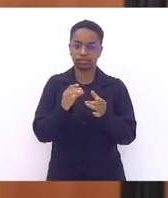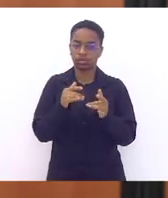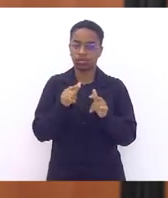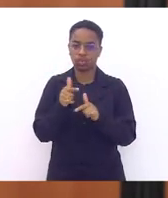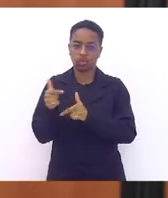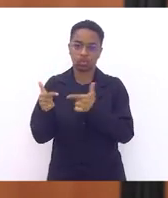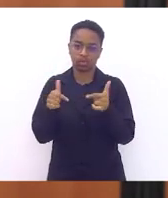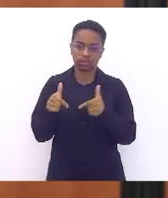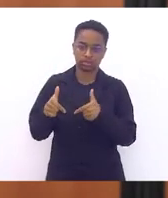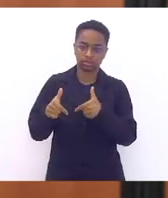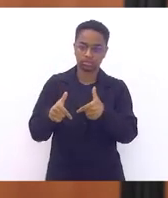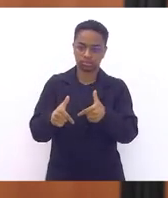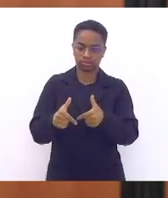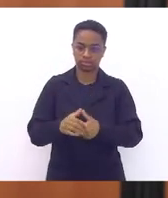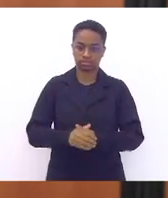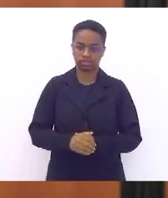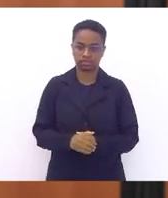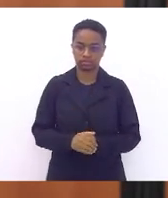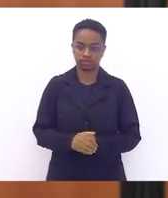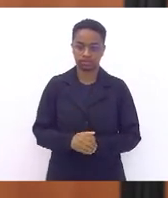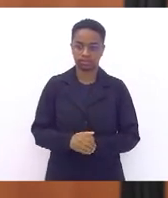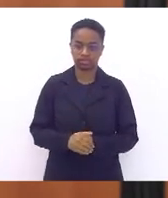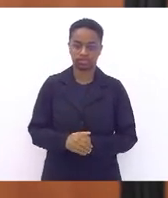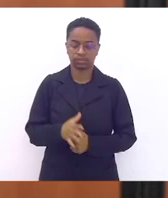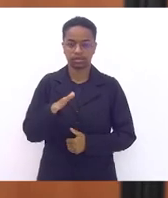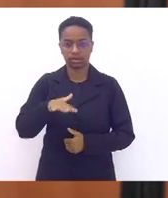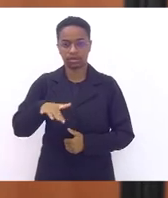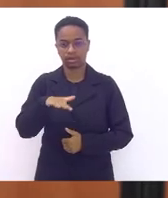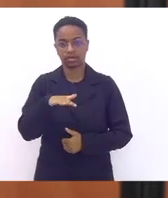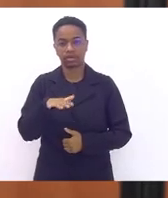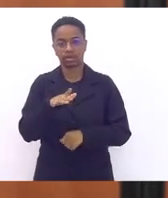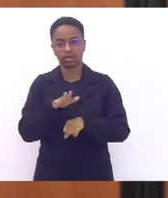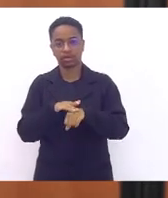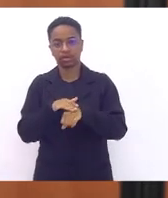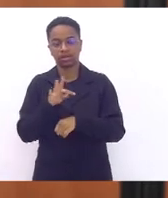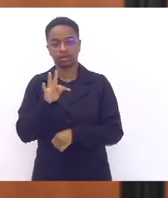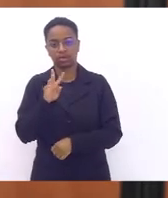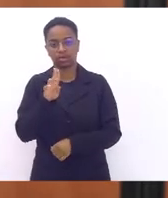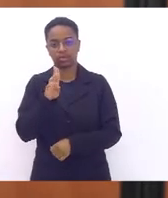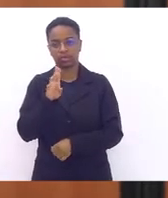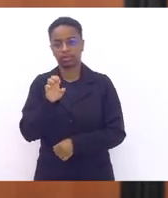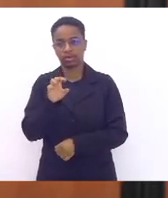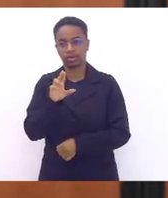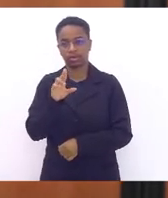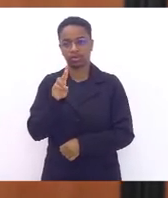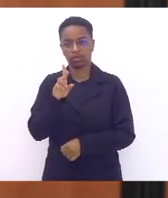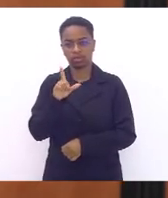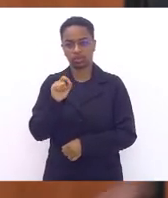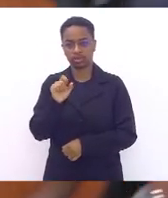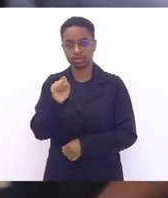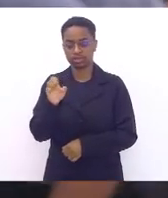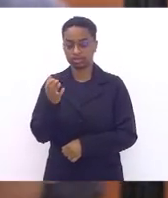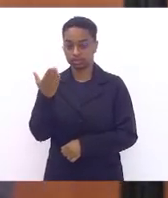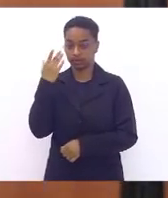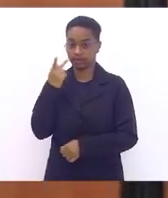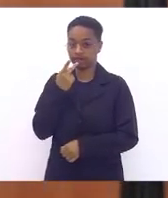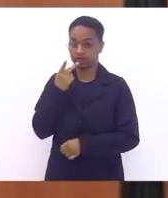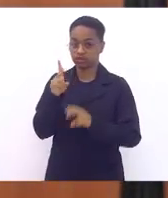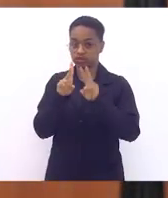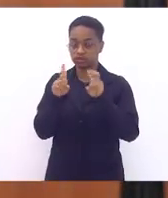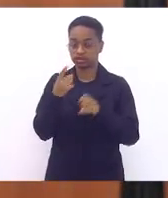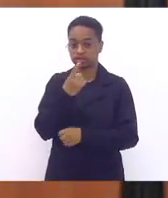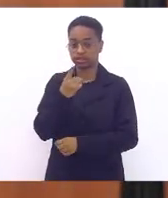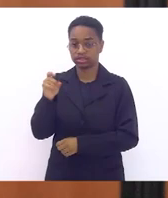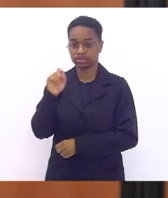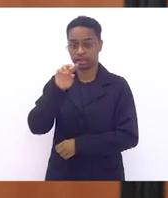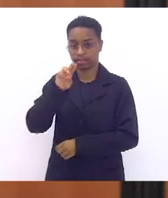né, de tuberculose. Então, inicialmente, até para vocês entenderem, falava-se em 100 milhões. E na primeira